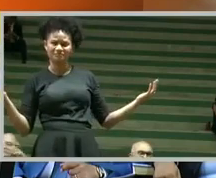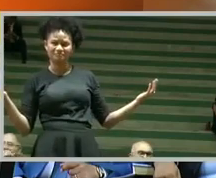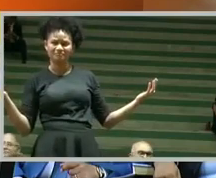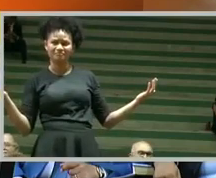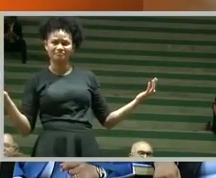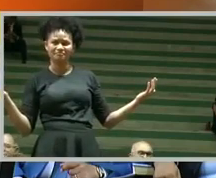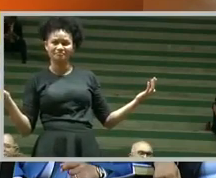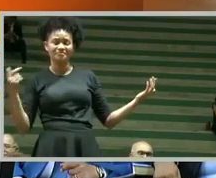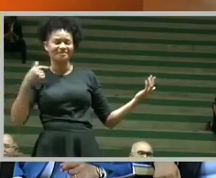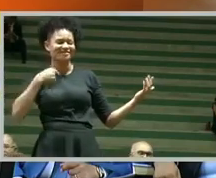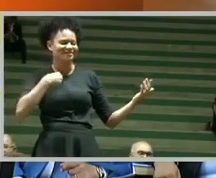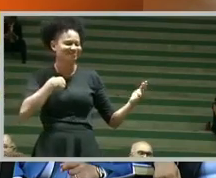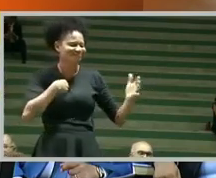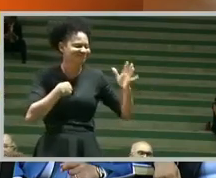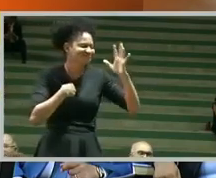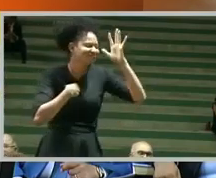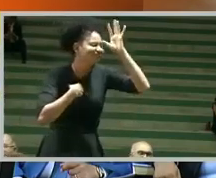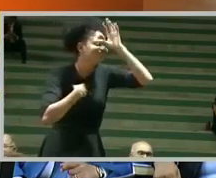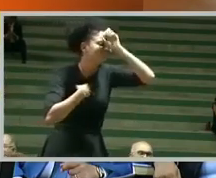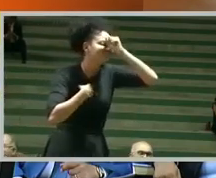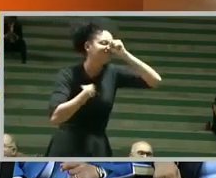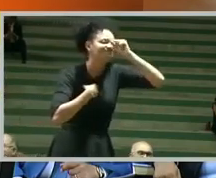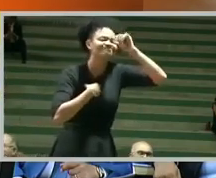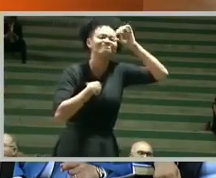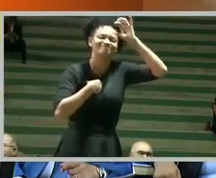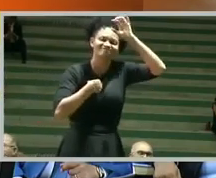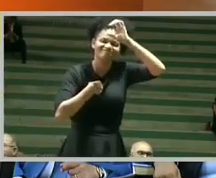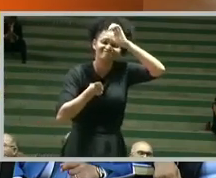eu aprendi.